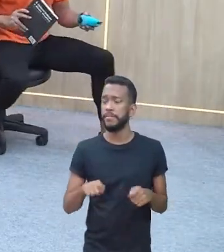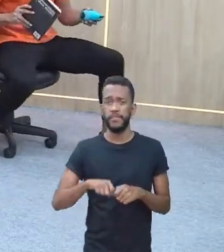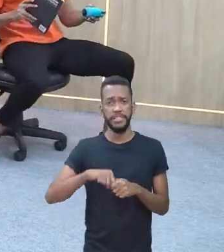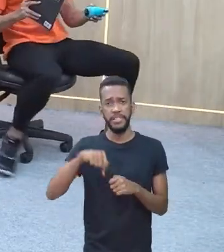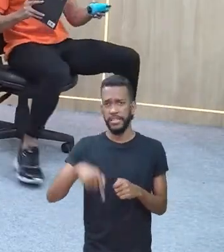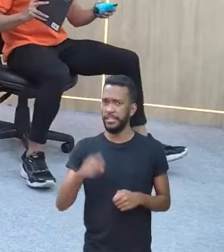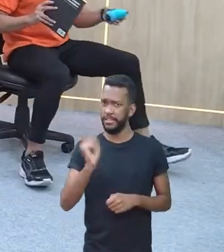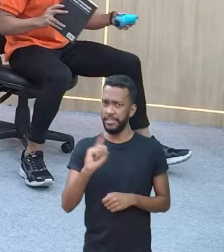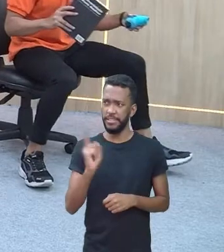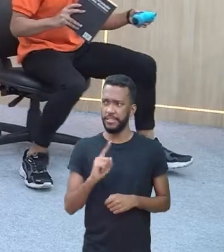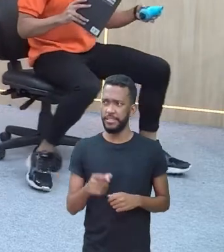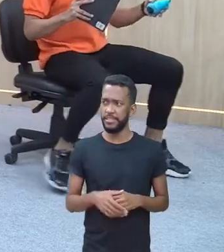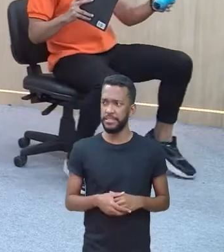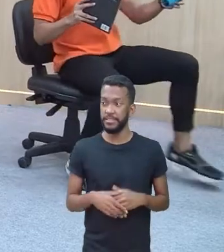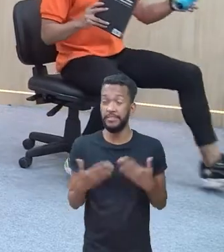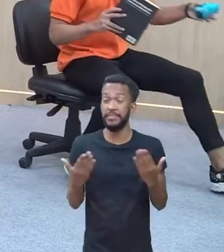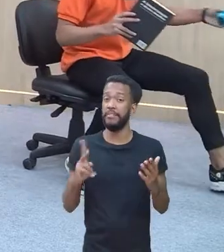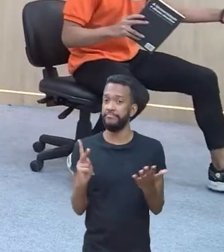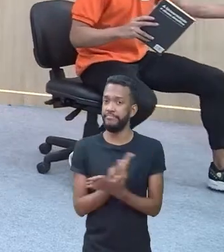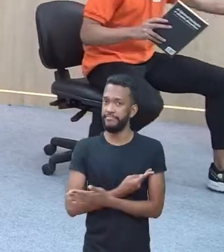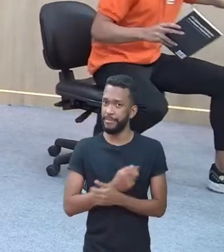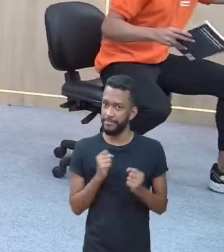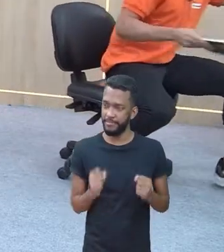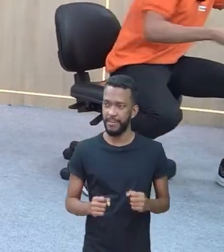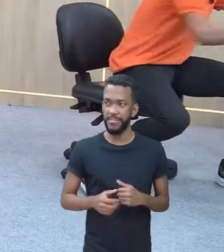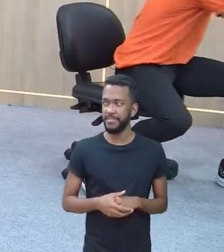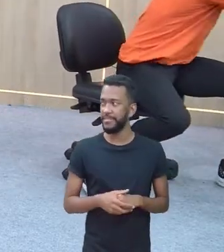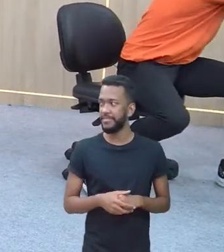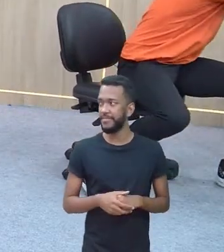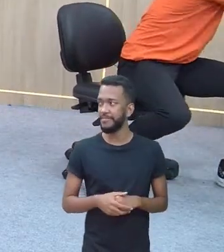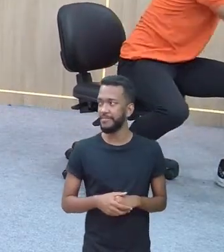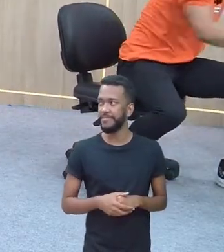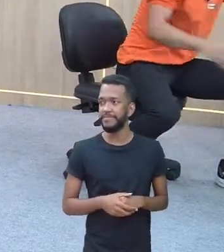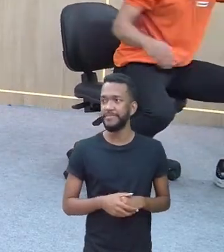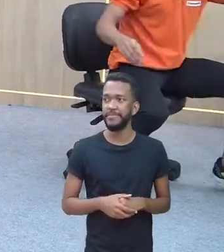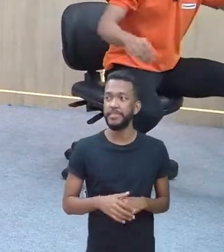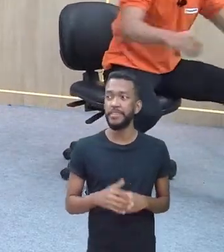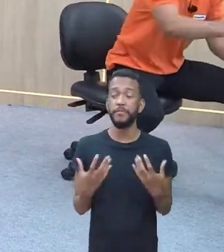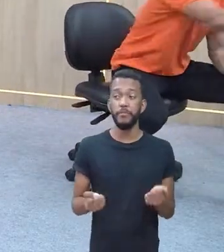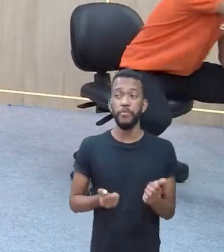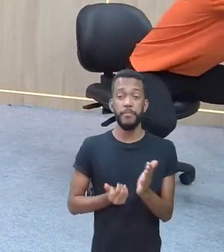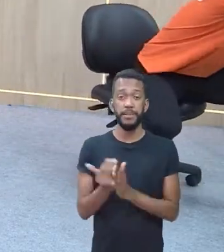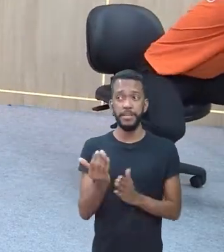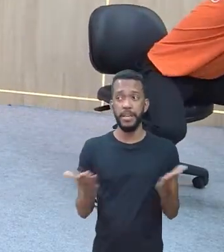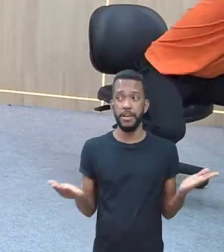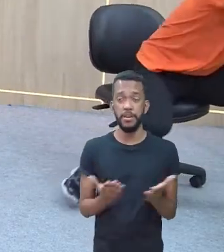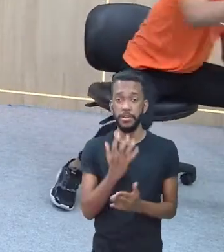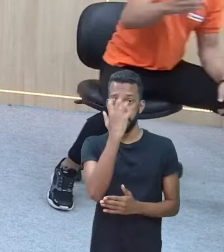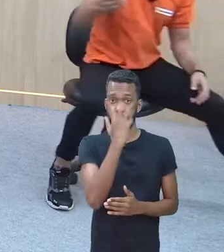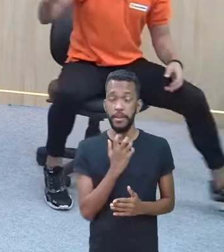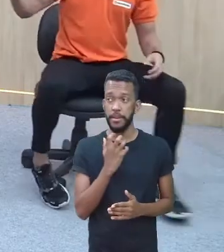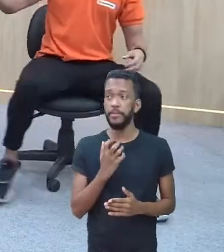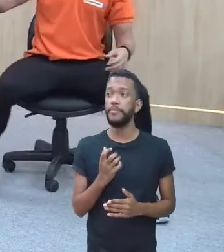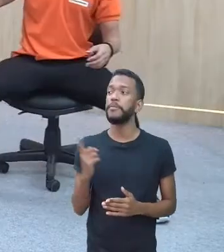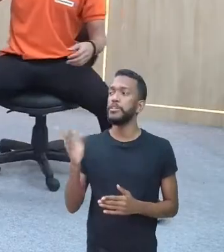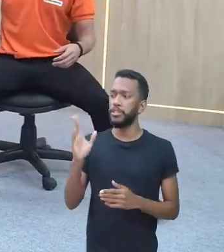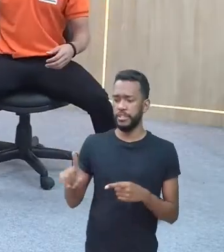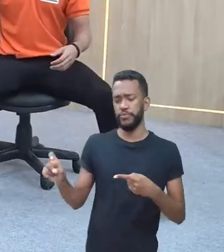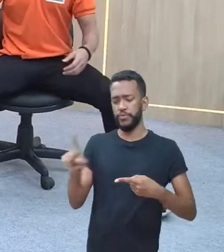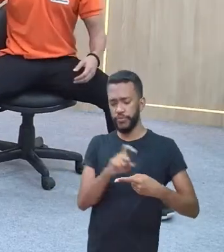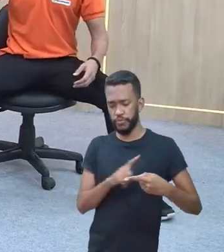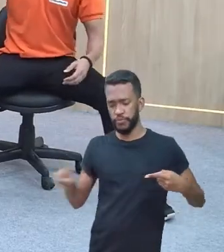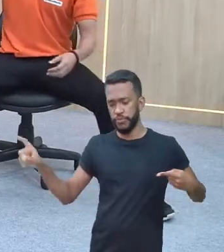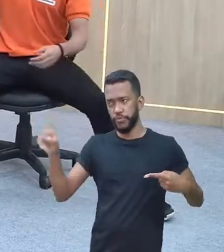porque... Vai que... Tá afim de Ó. quebrar nada não. Vamos começar sério agora. Heleno já esterilizou